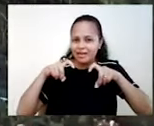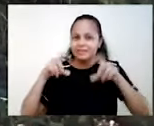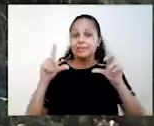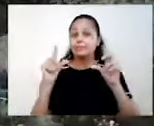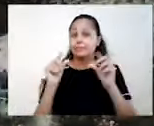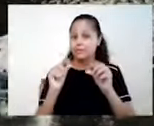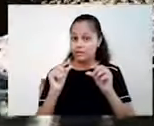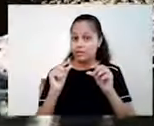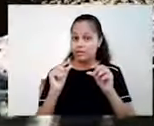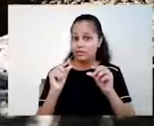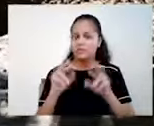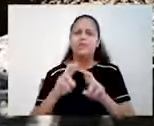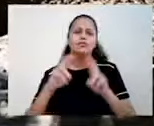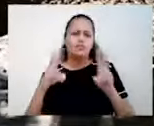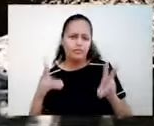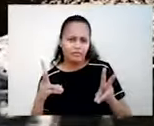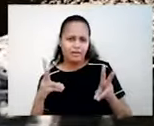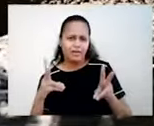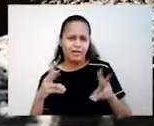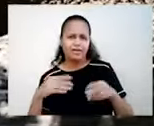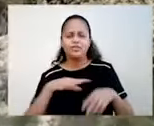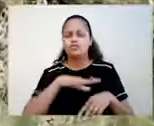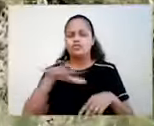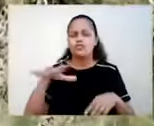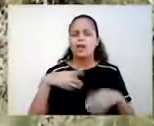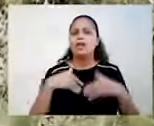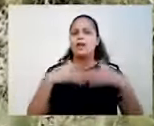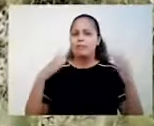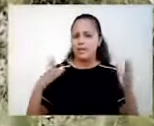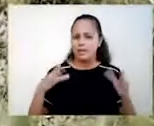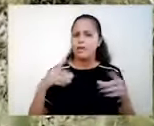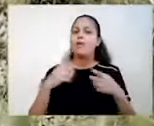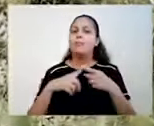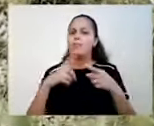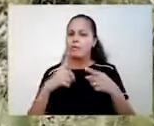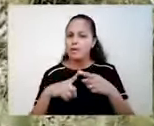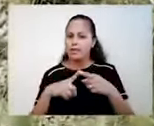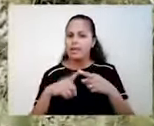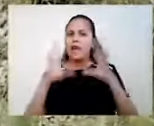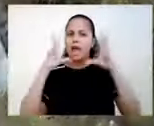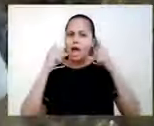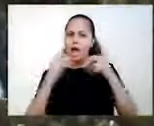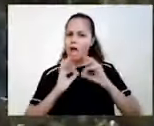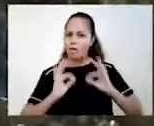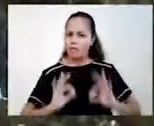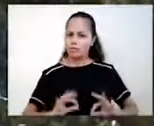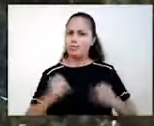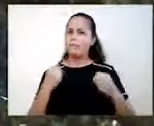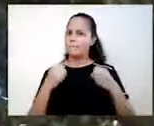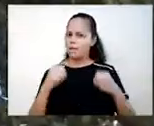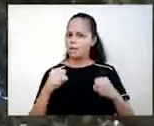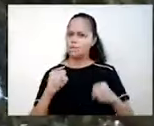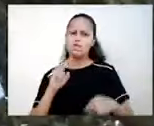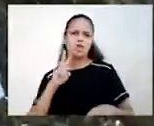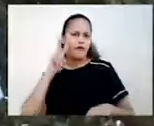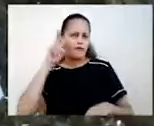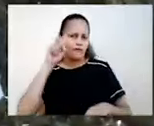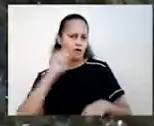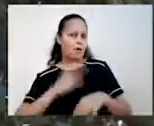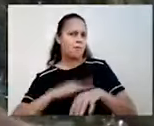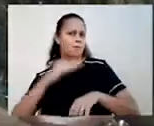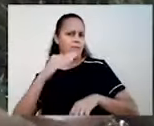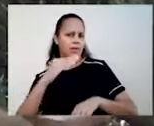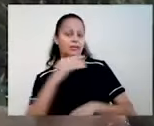são menores, diferente de áreas mais abertas, onde tem presas maiores, e a onça precisa ser maior e mais forte para bater essas